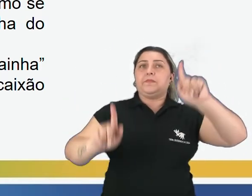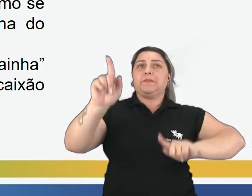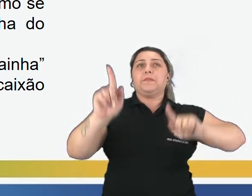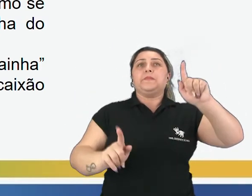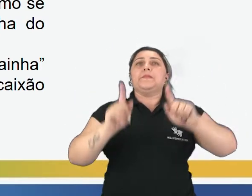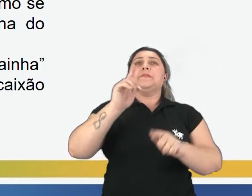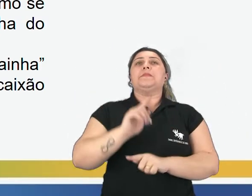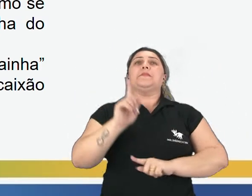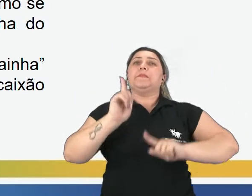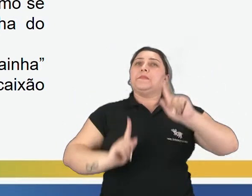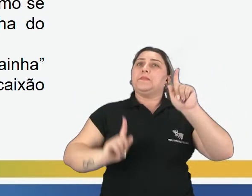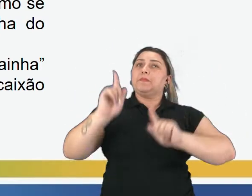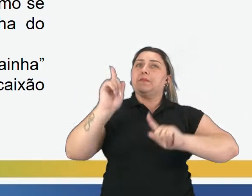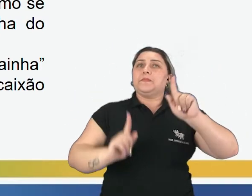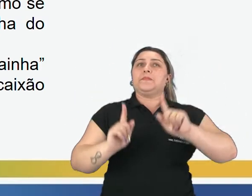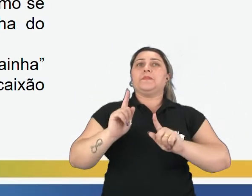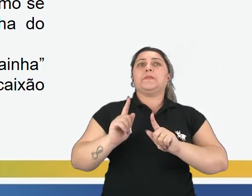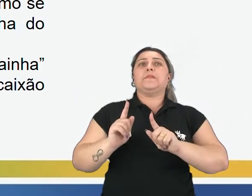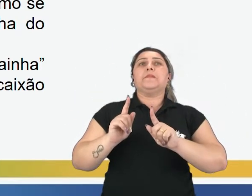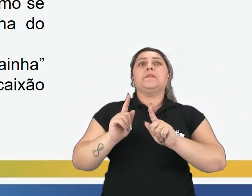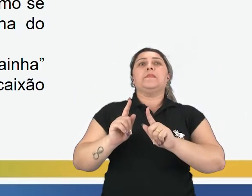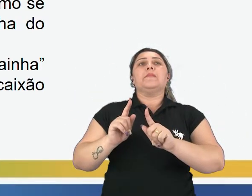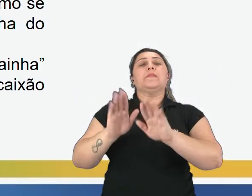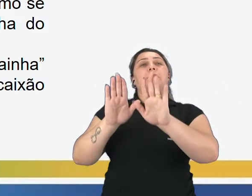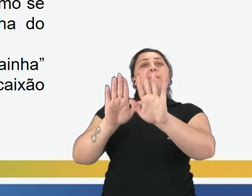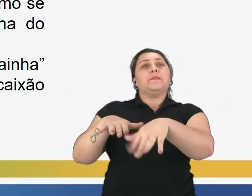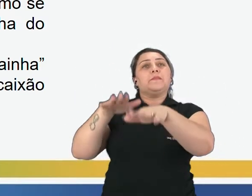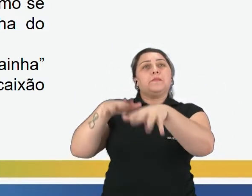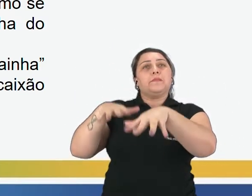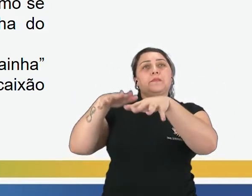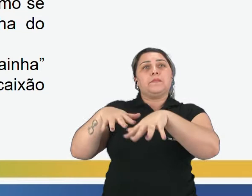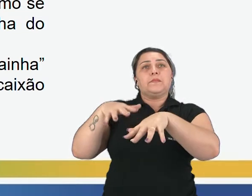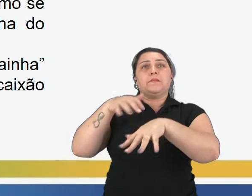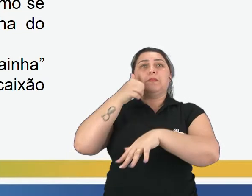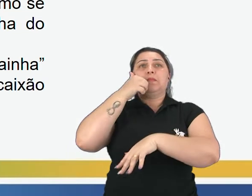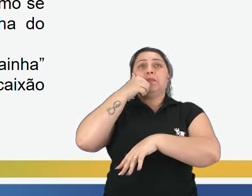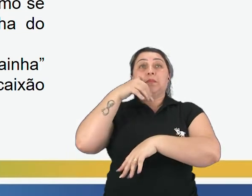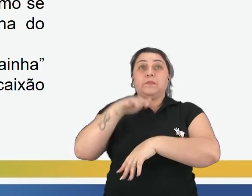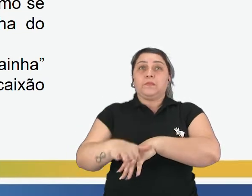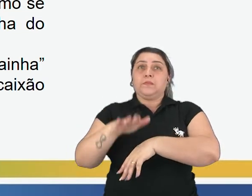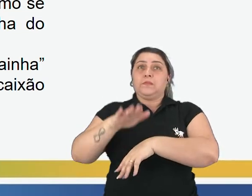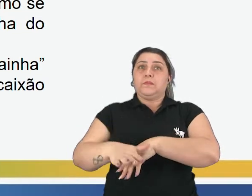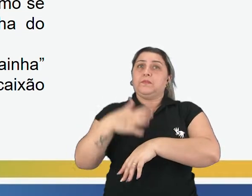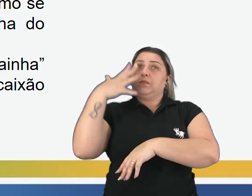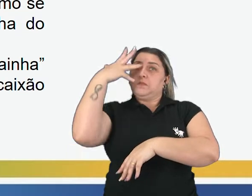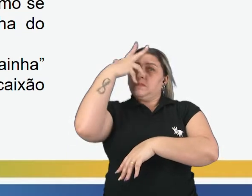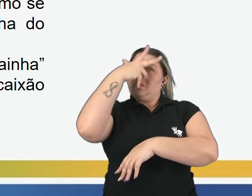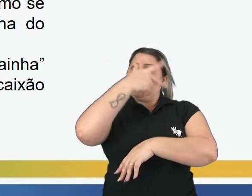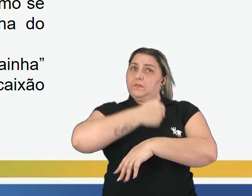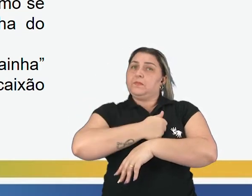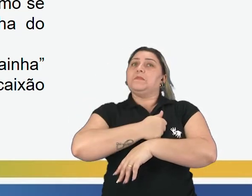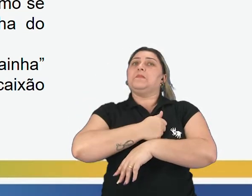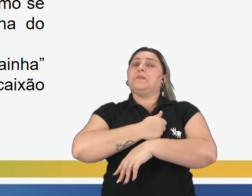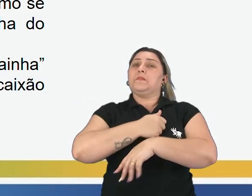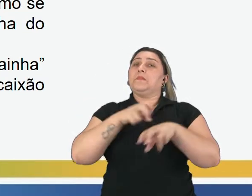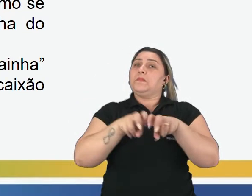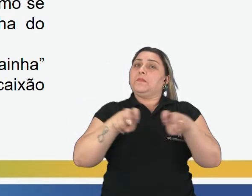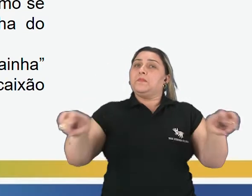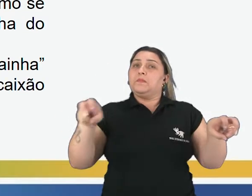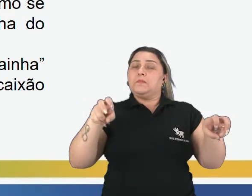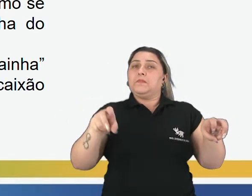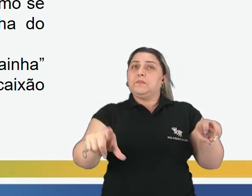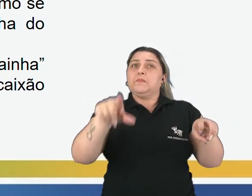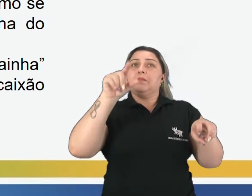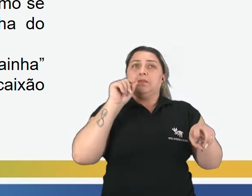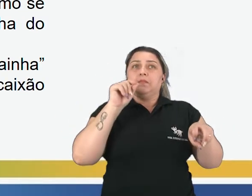rainha do carnaval. No carnaval daquele ano ocorreu o desfile e uma moça muito bela encantou os